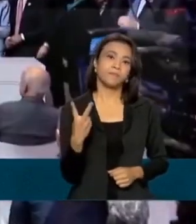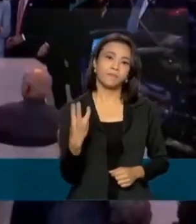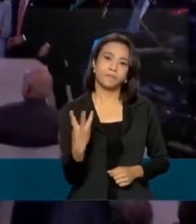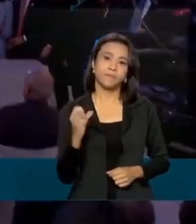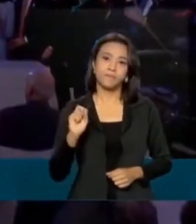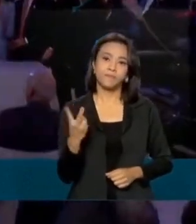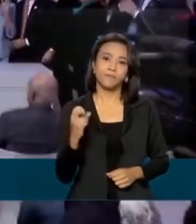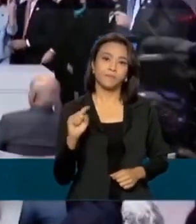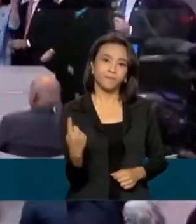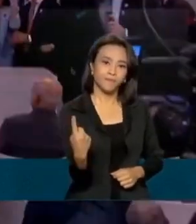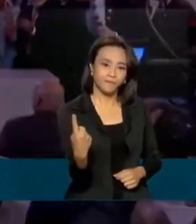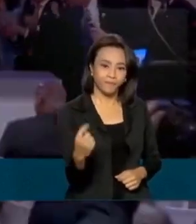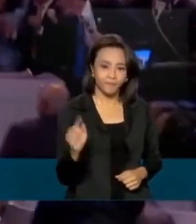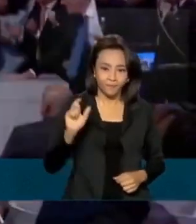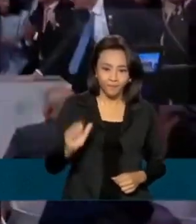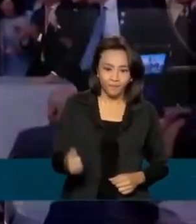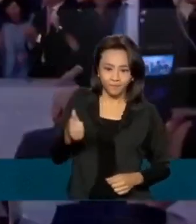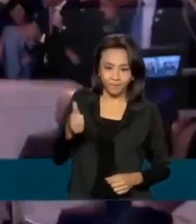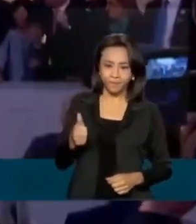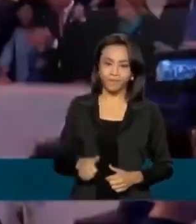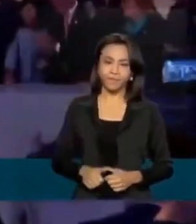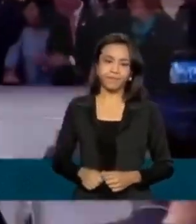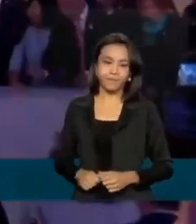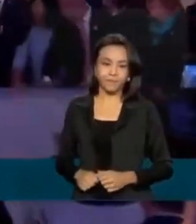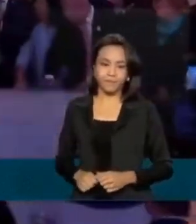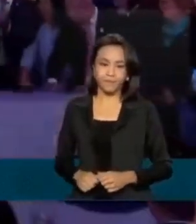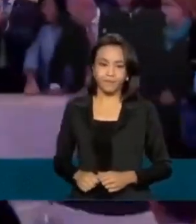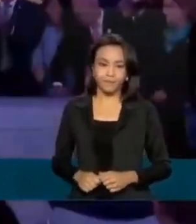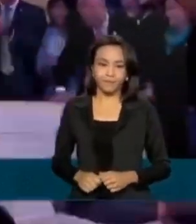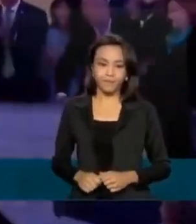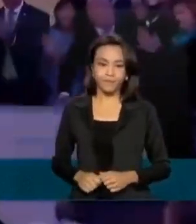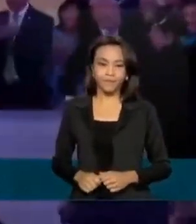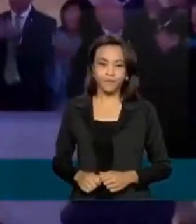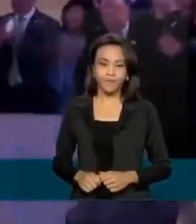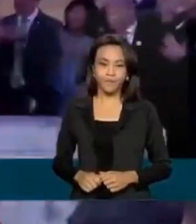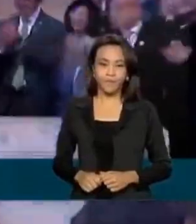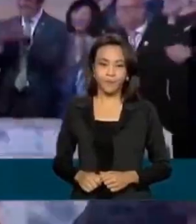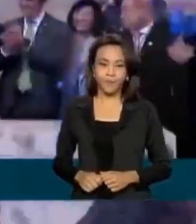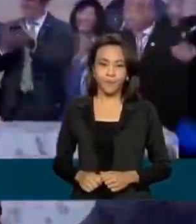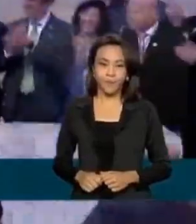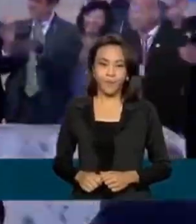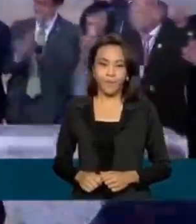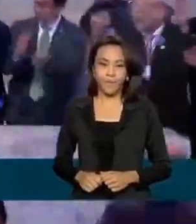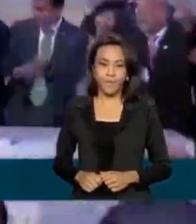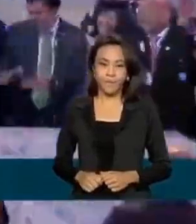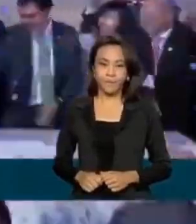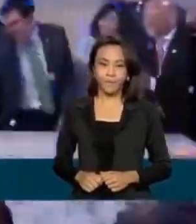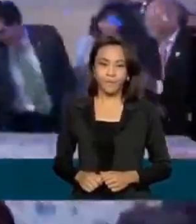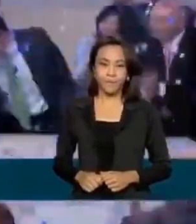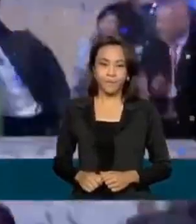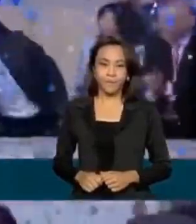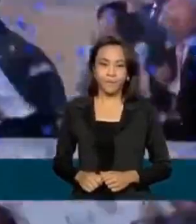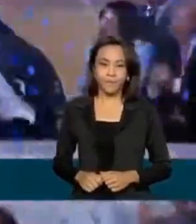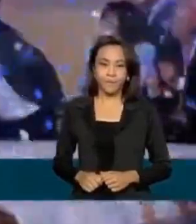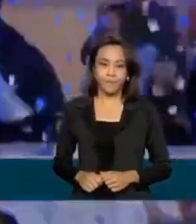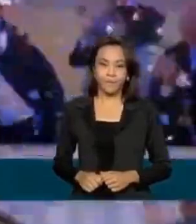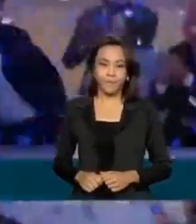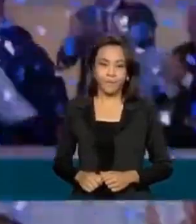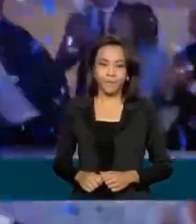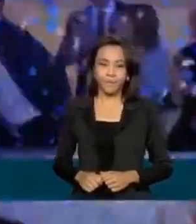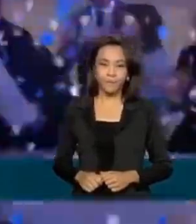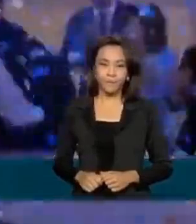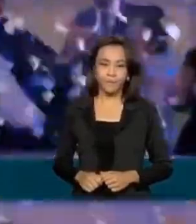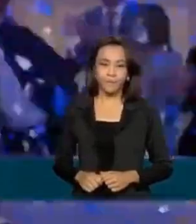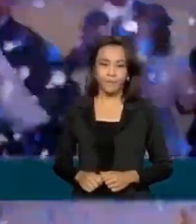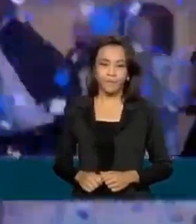Em um evento na B3, a Bolsa Brasileira, o presidente Jair Bolsonaro participou nesta terça-feira da cerimônia de toque de campainha da privatização da